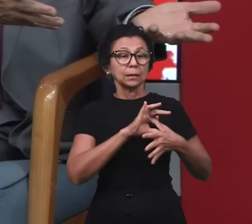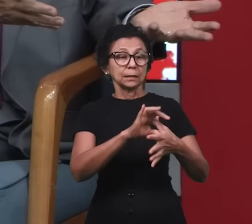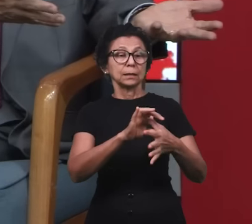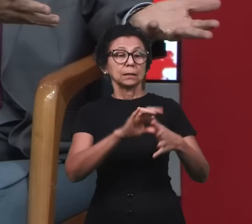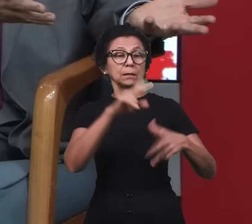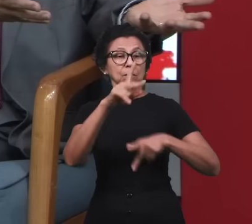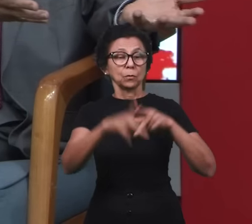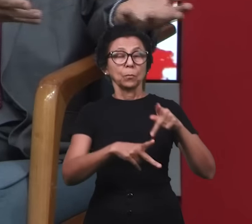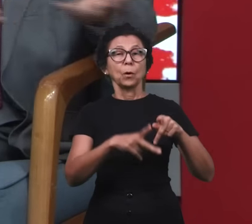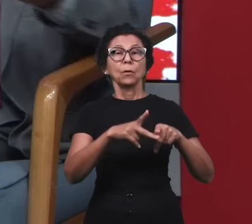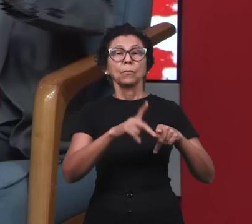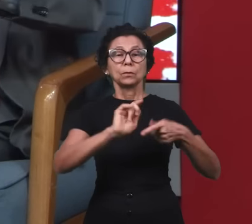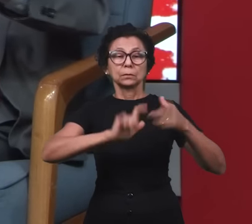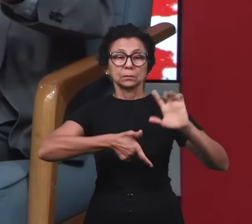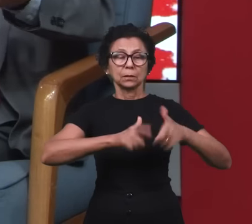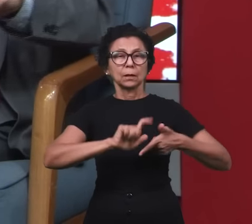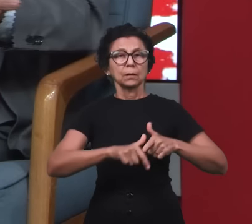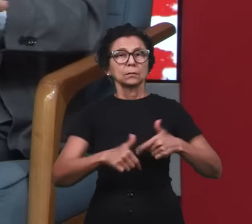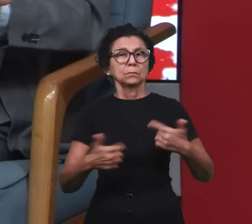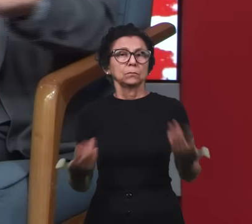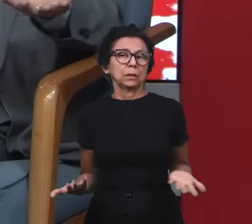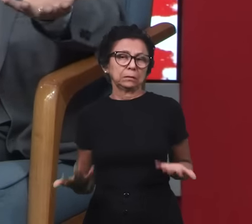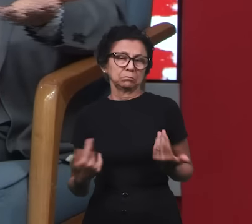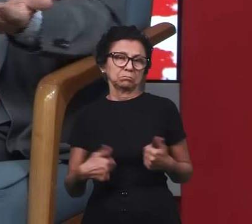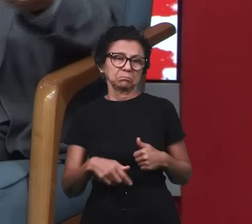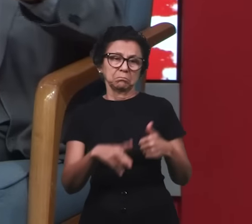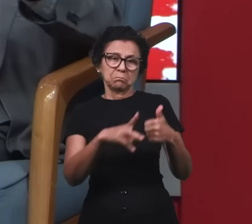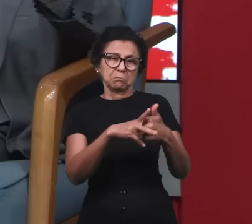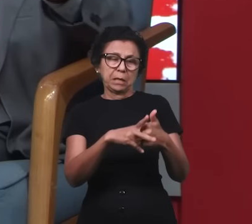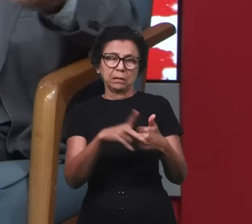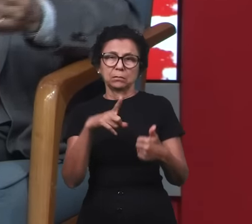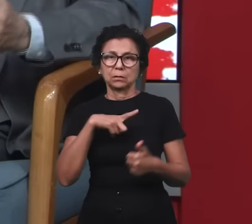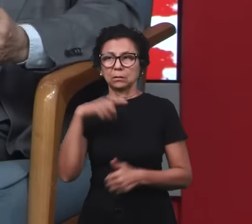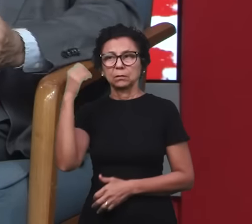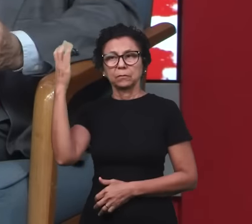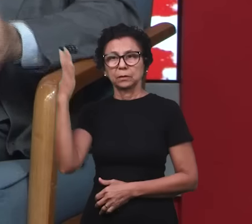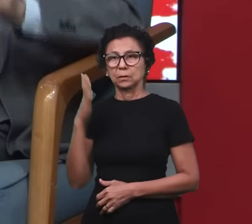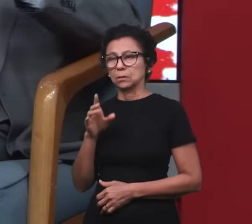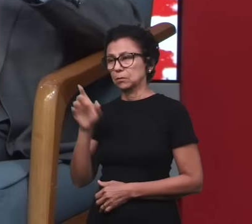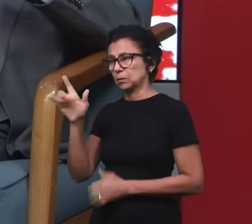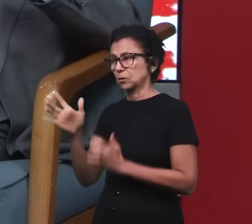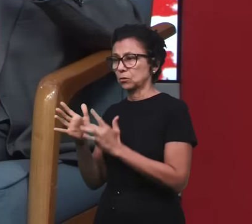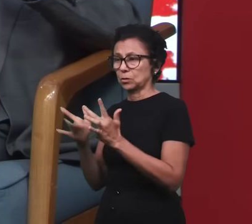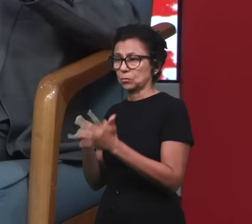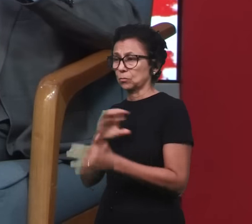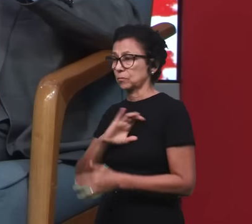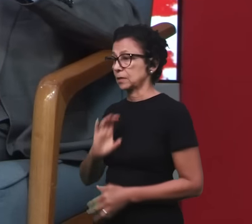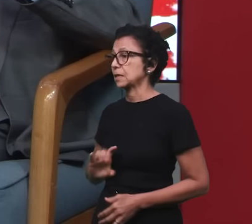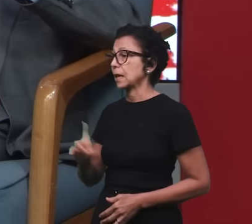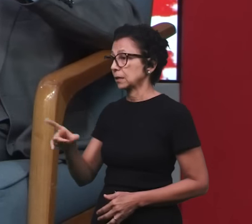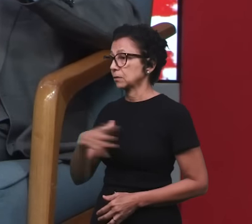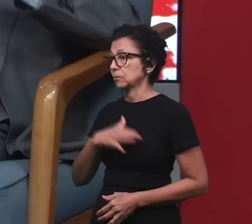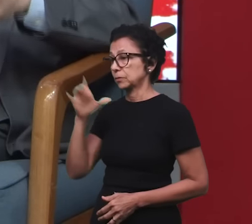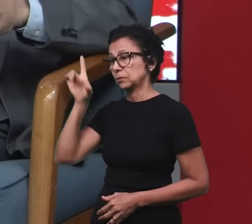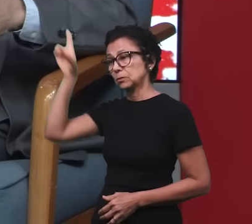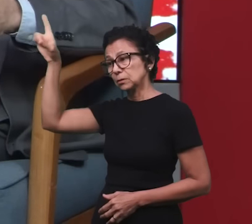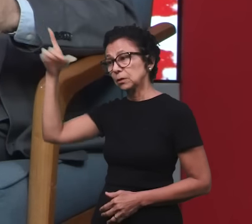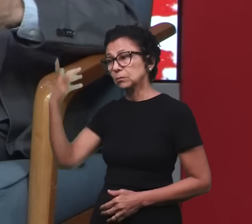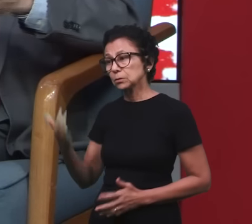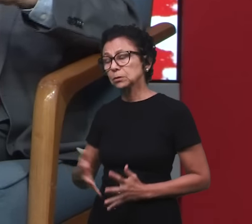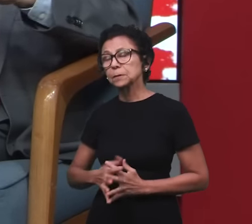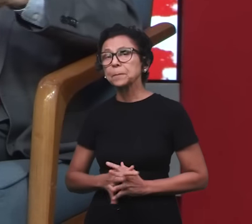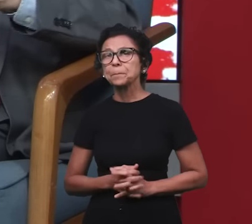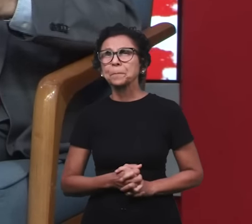ser Pedro. Foi Pedro que teve a revelação, tu és o Cristo, então. Tanto que a religião depois errou nisso.